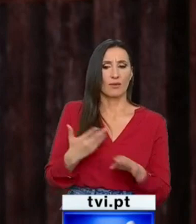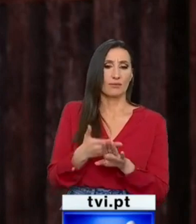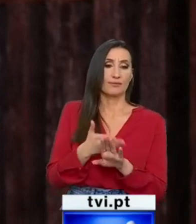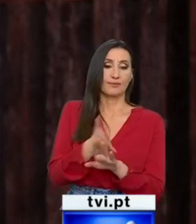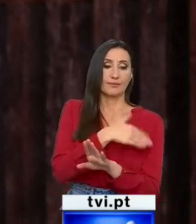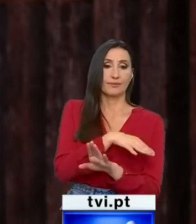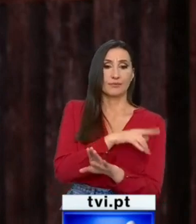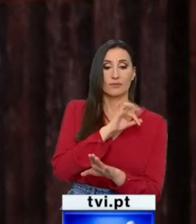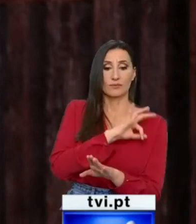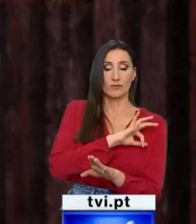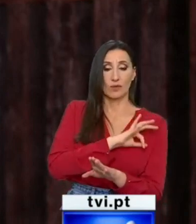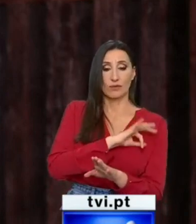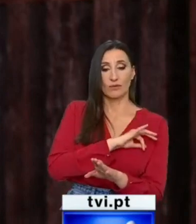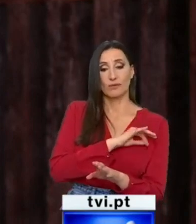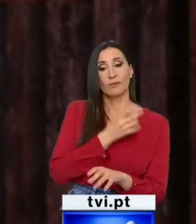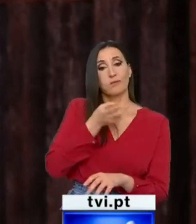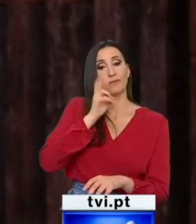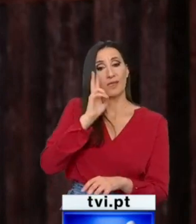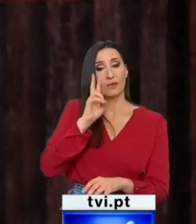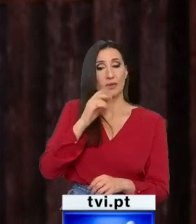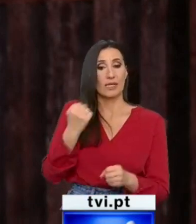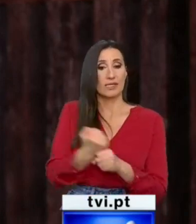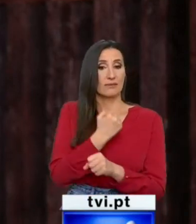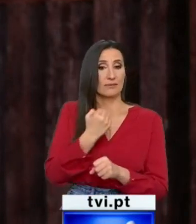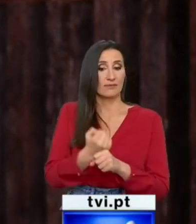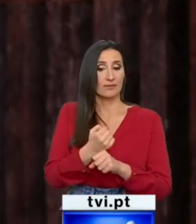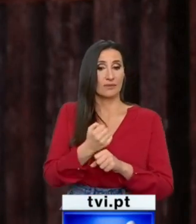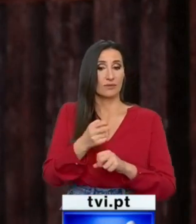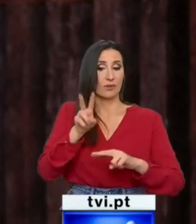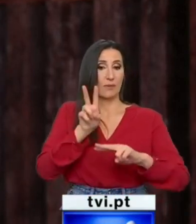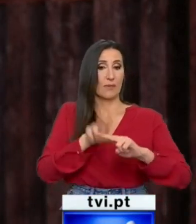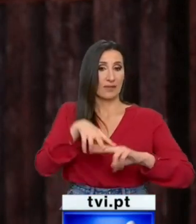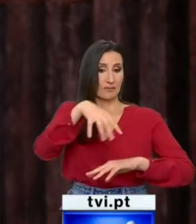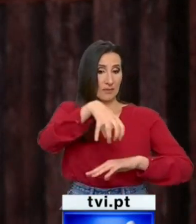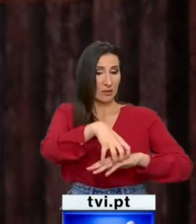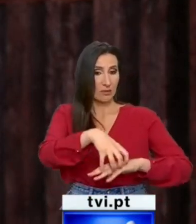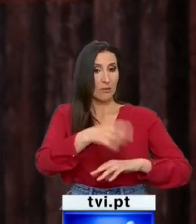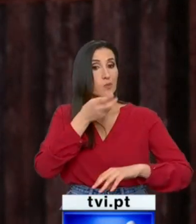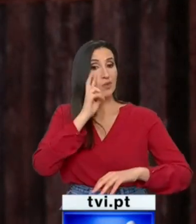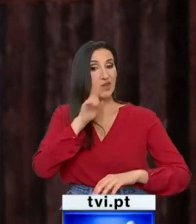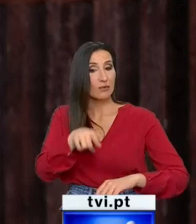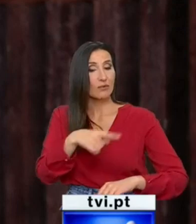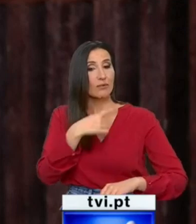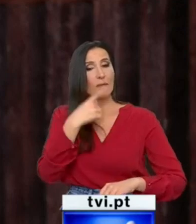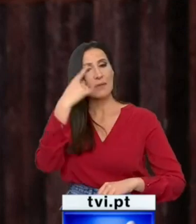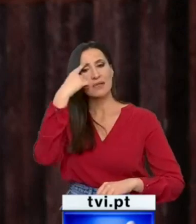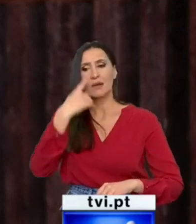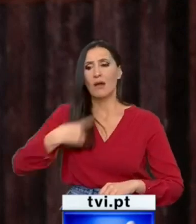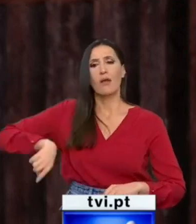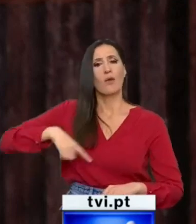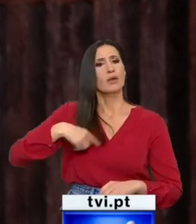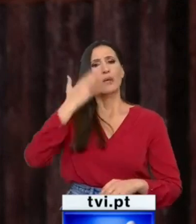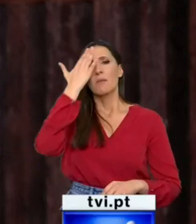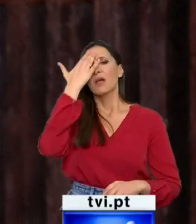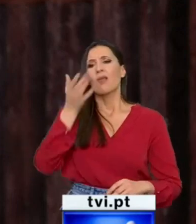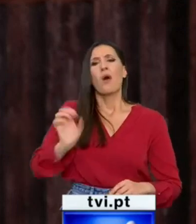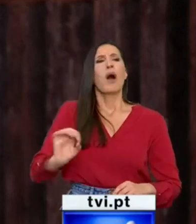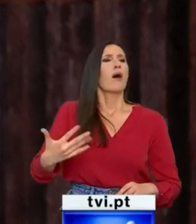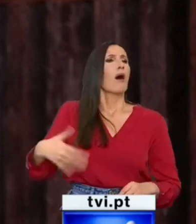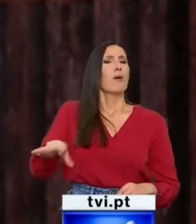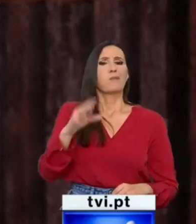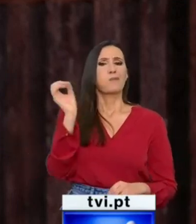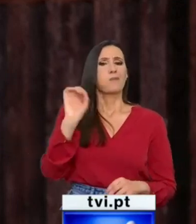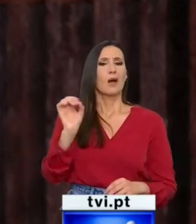altura do Sr. Diretor-Geral de Reinserção e Serviços Prisionais era que nós não tínhamos capacidade